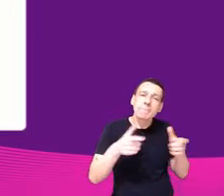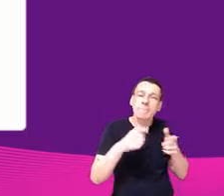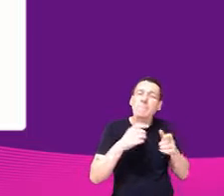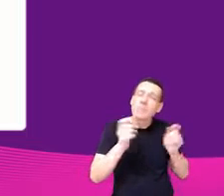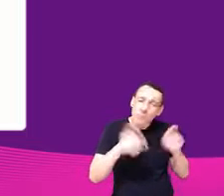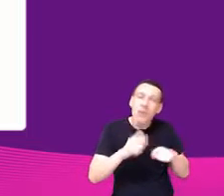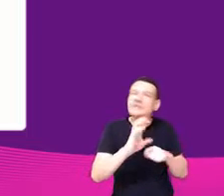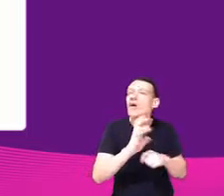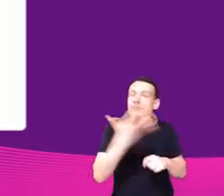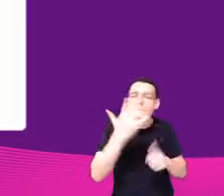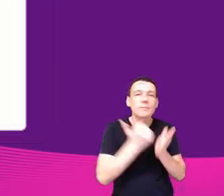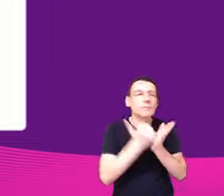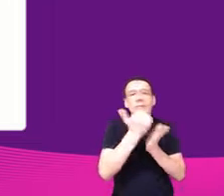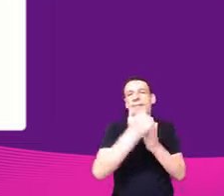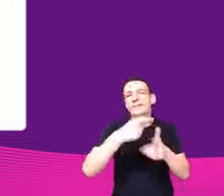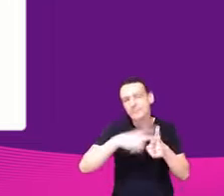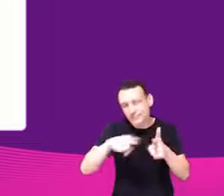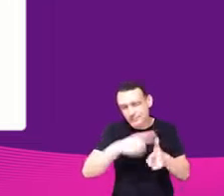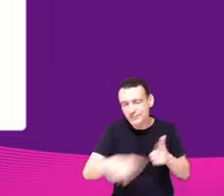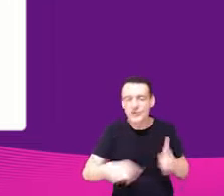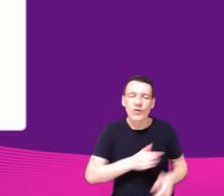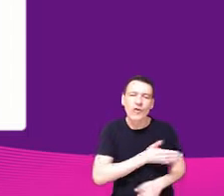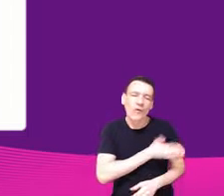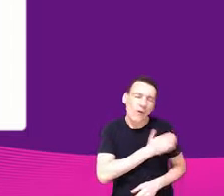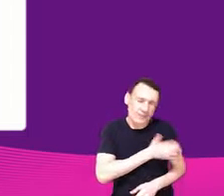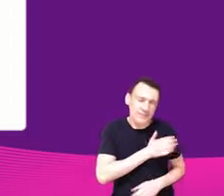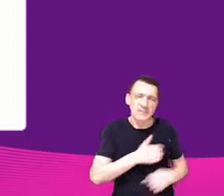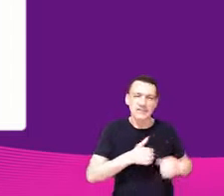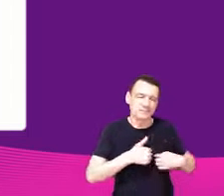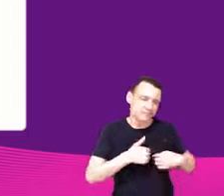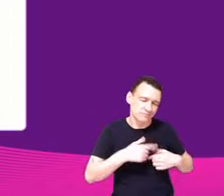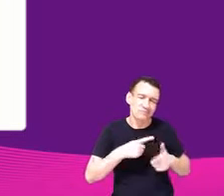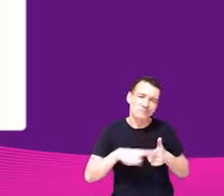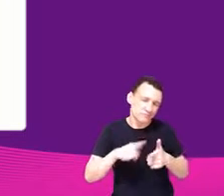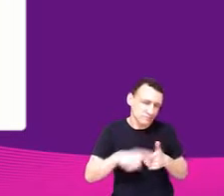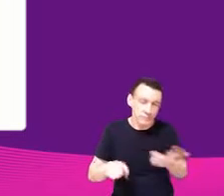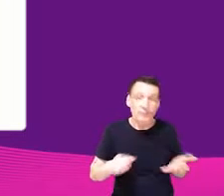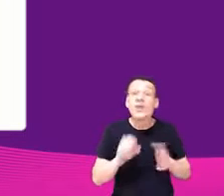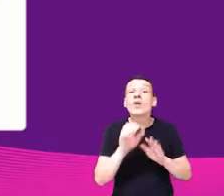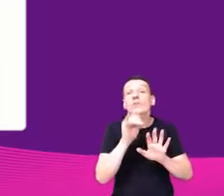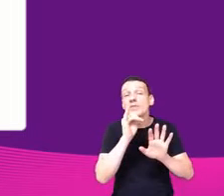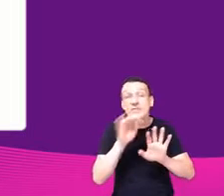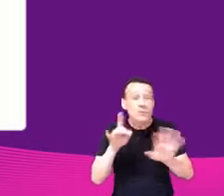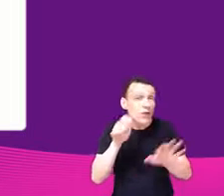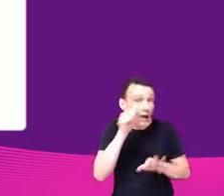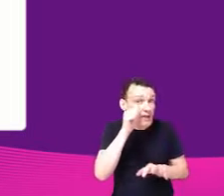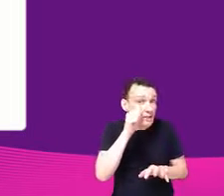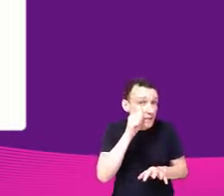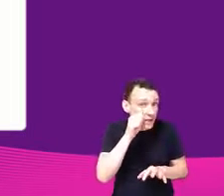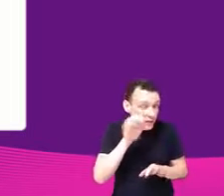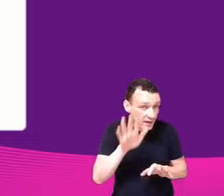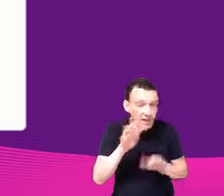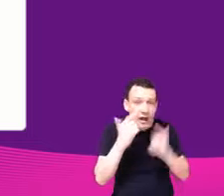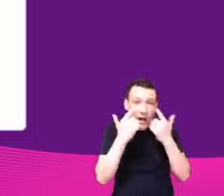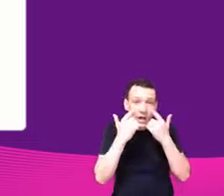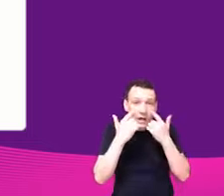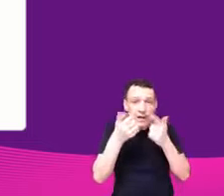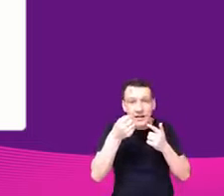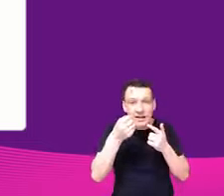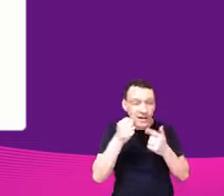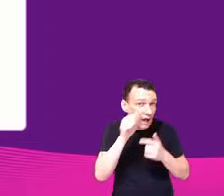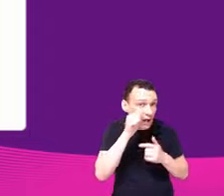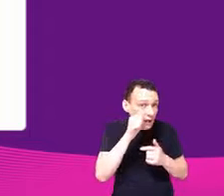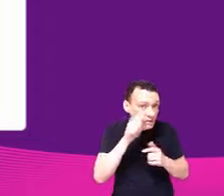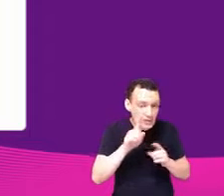sistema vascular. Um exemplo é a anemia, por exemplo, né? Quando você tem aqui uma queda da filtração glomerular, né, uma piora